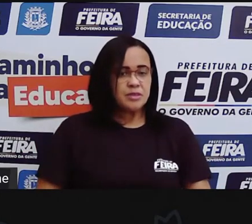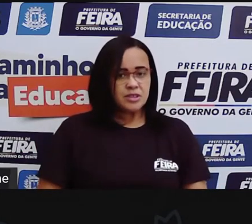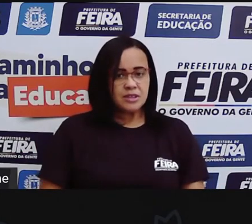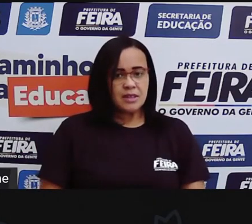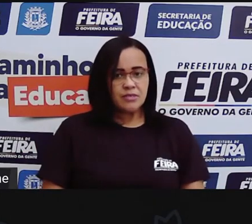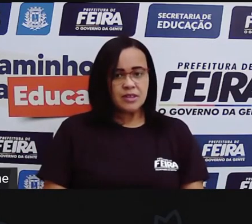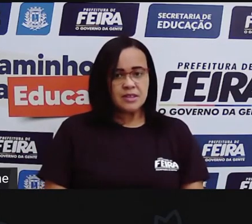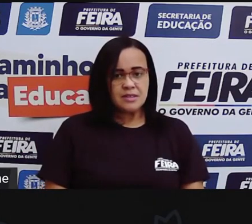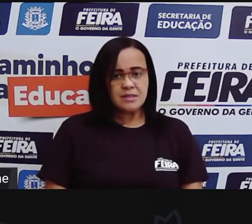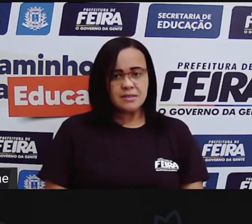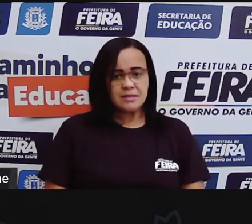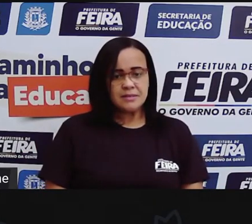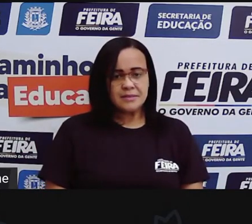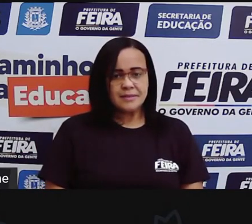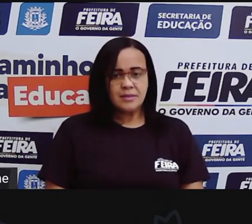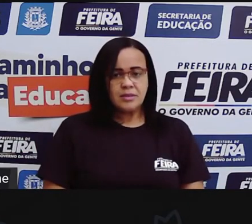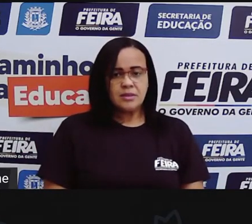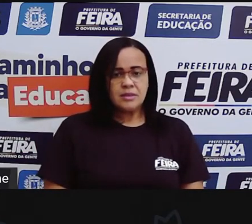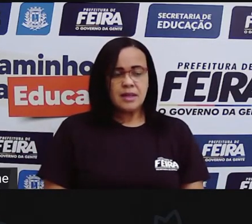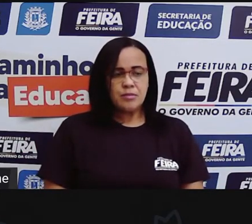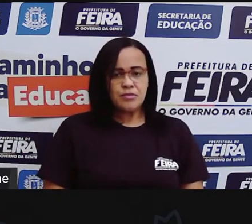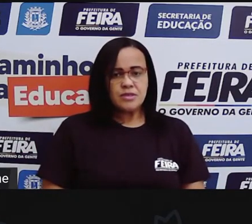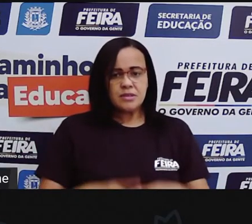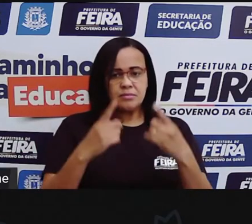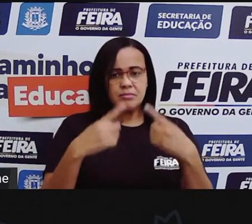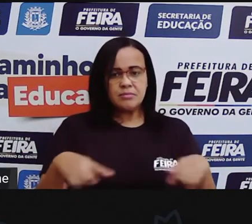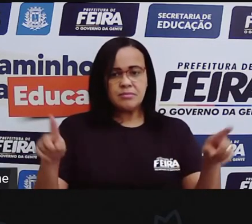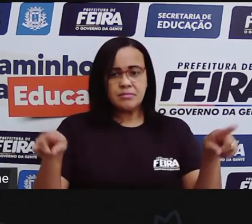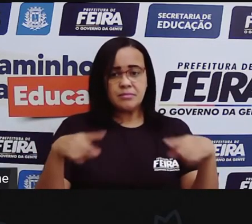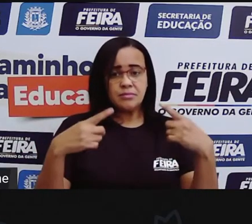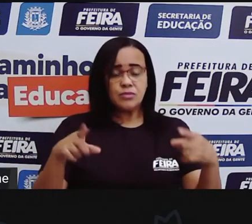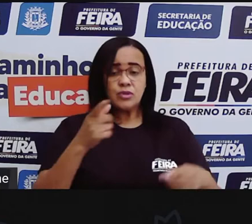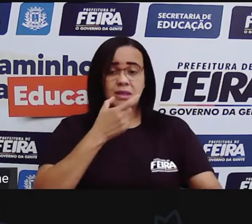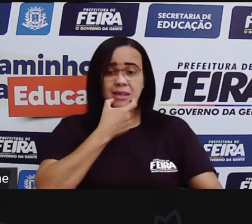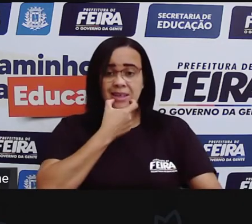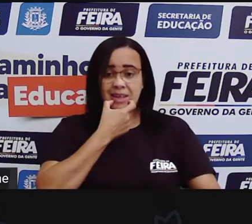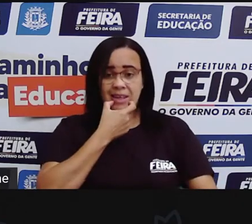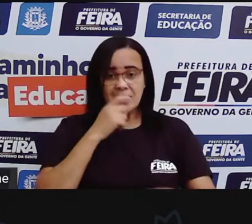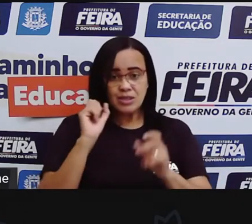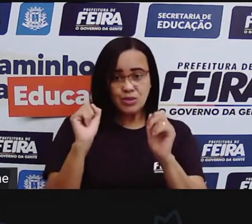apresentação da música em inglês, tá bom?